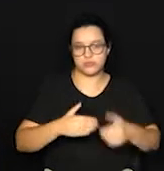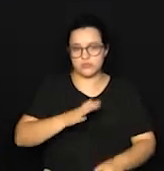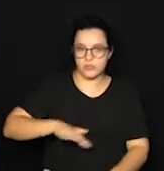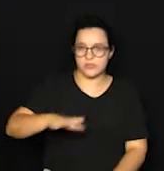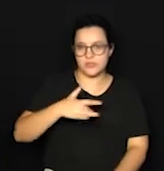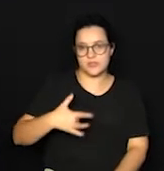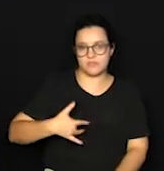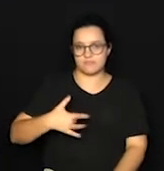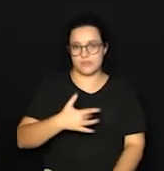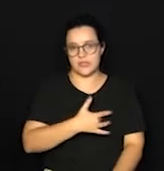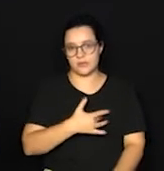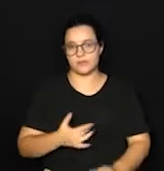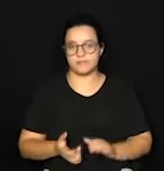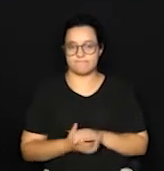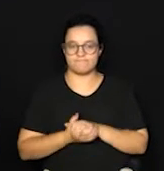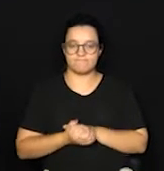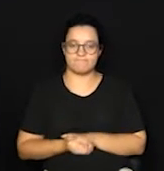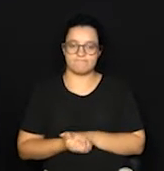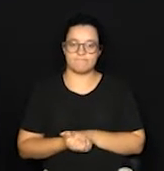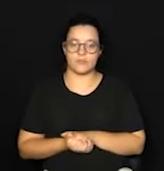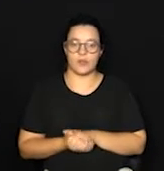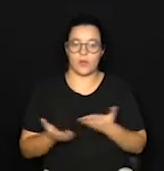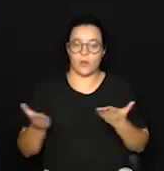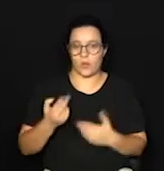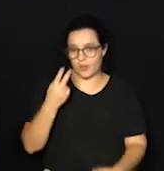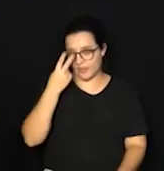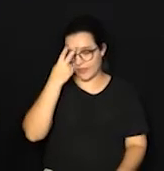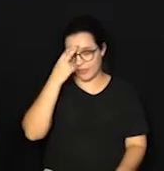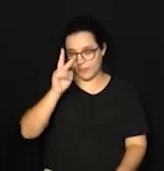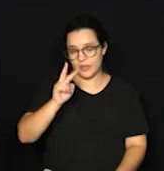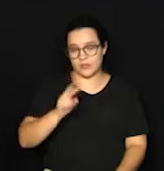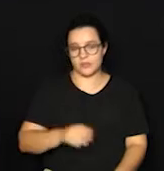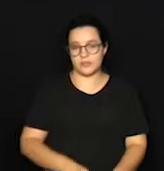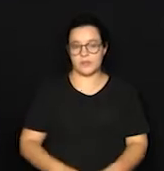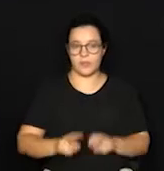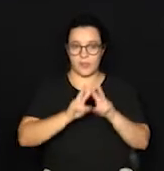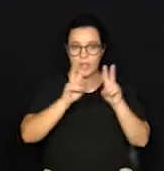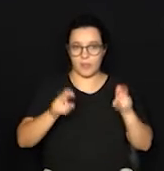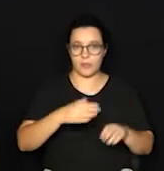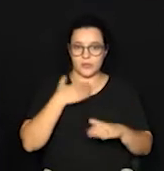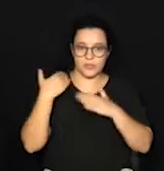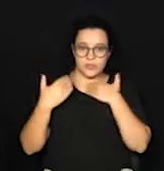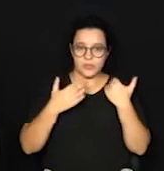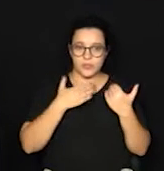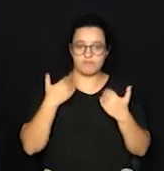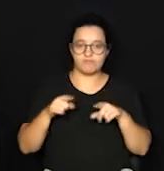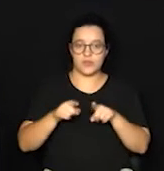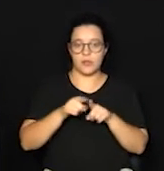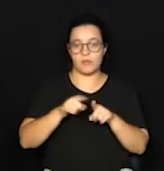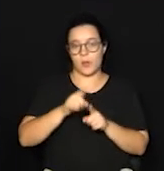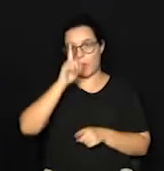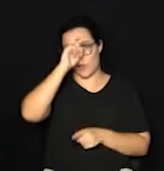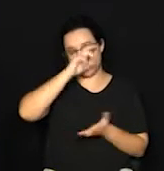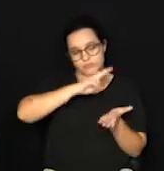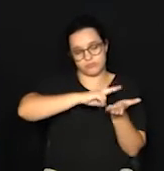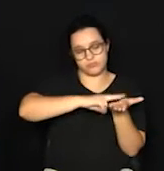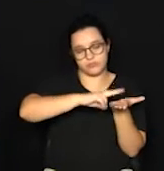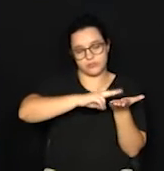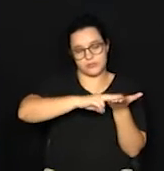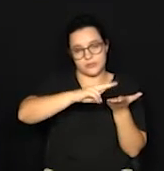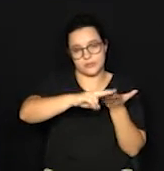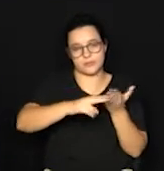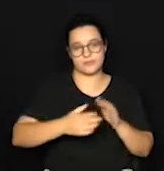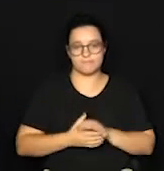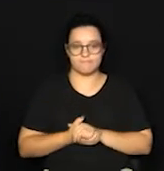saúde e da recuperação. Isso, e a gente vai lembrar agora, quando a gente falar dos óbitos e depois da internação, olha, vamos primeiro falar